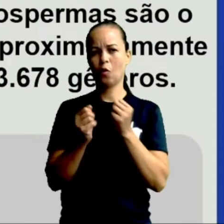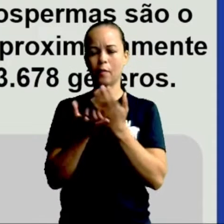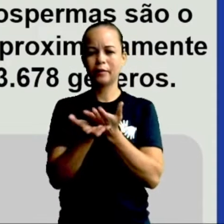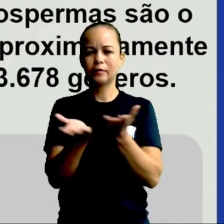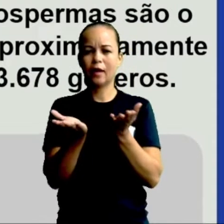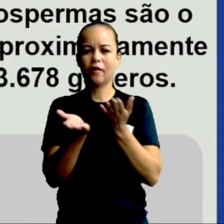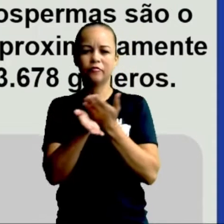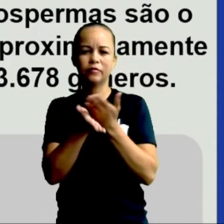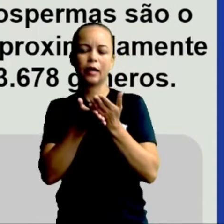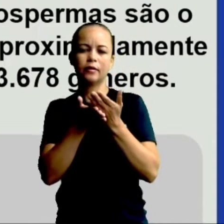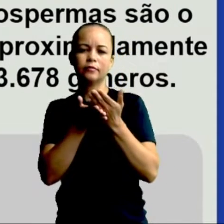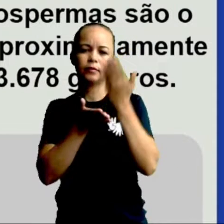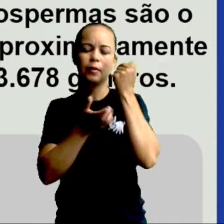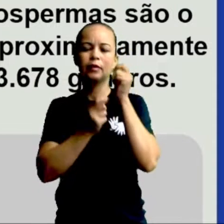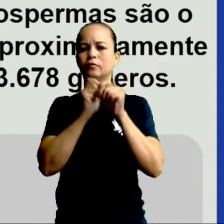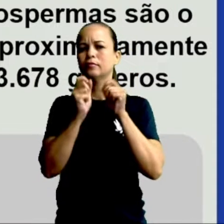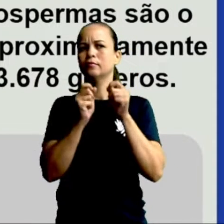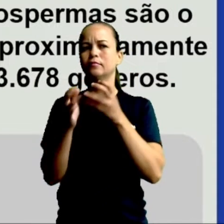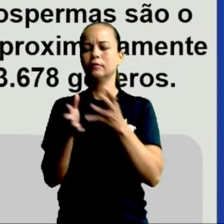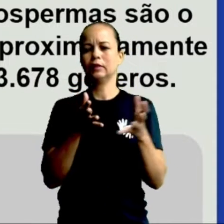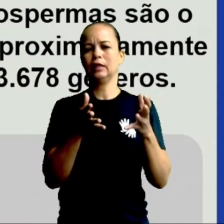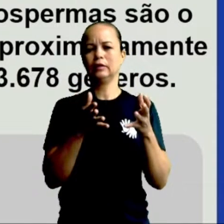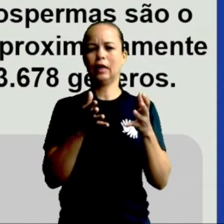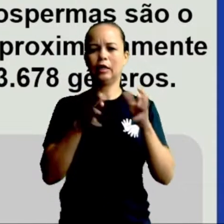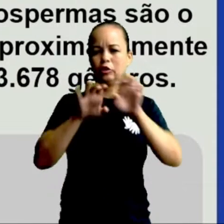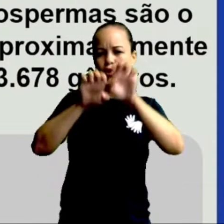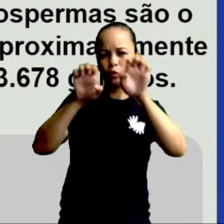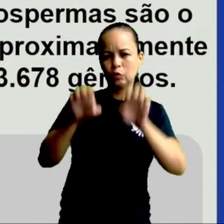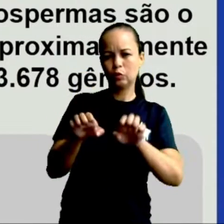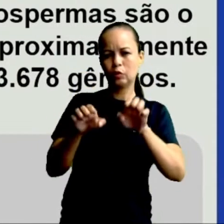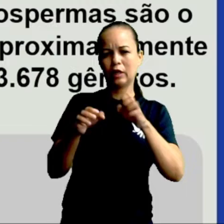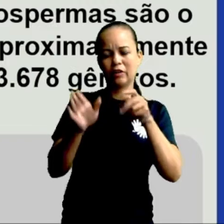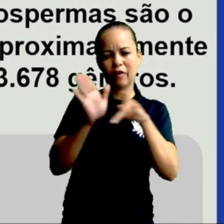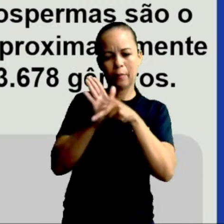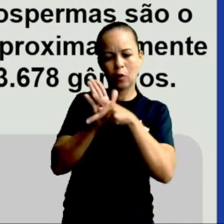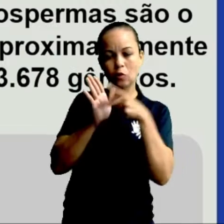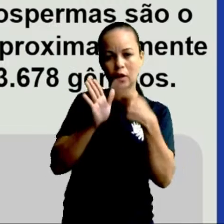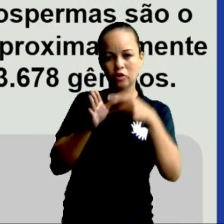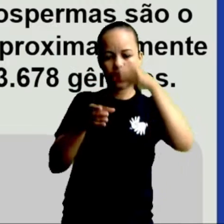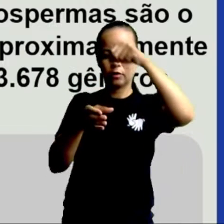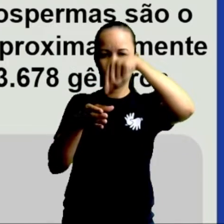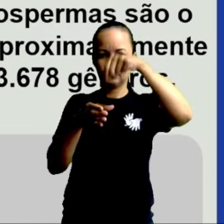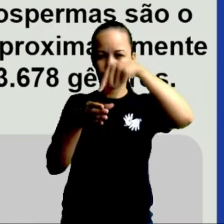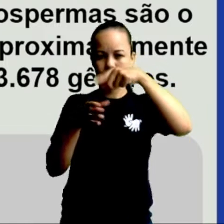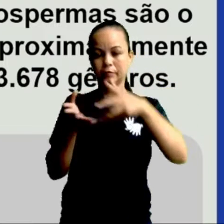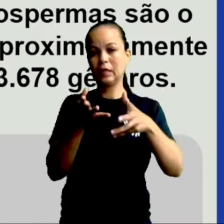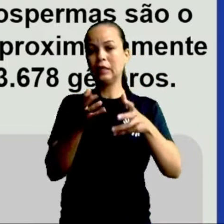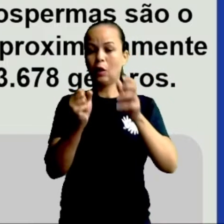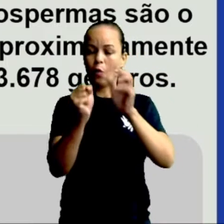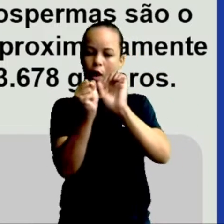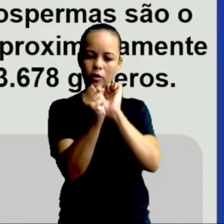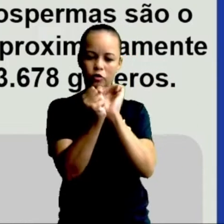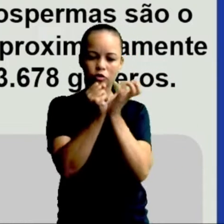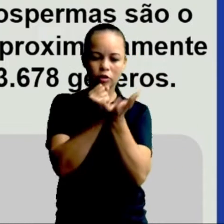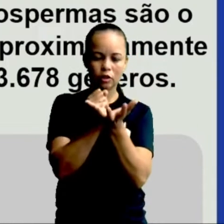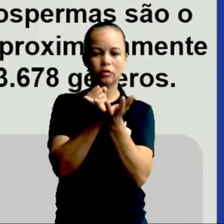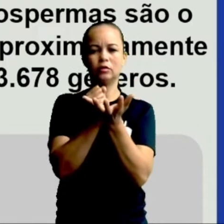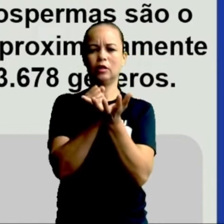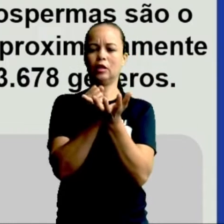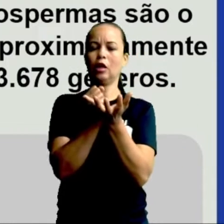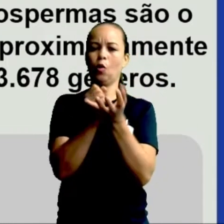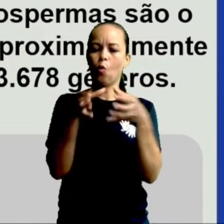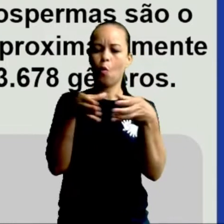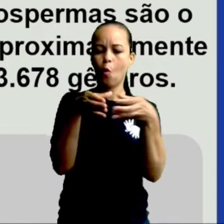um spoiler. Essa estrutura que a gente vai proteger essa semente vai ser chamada de fruto. Então as angiospermas são justamente os